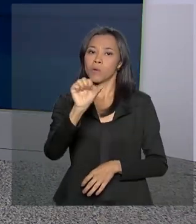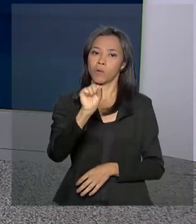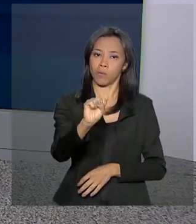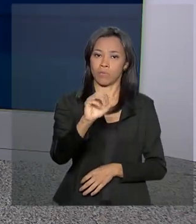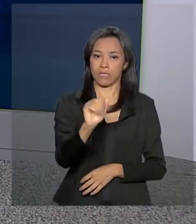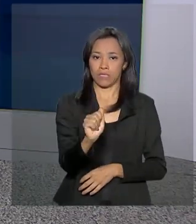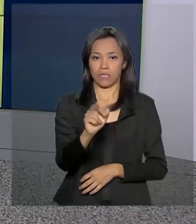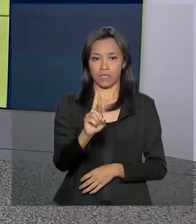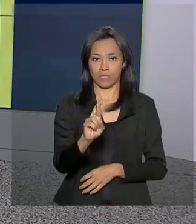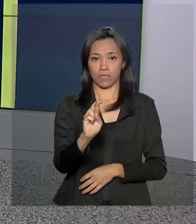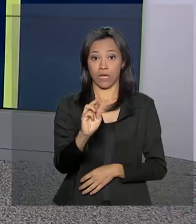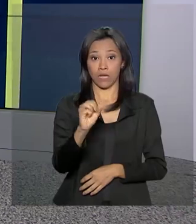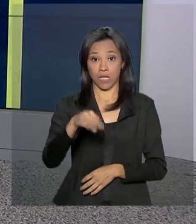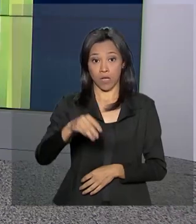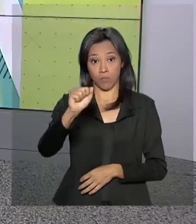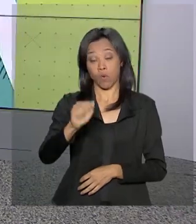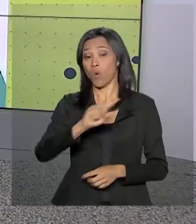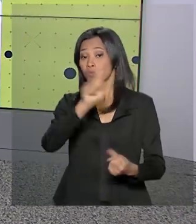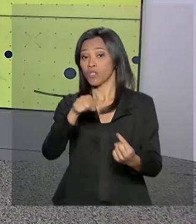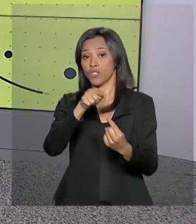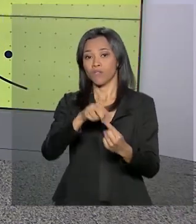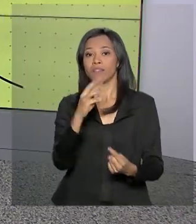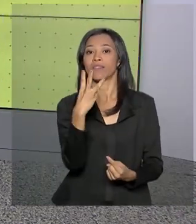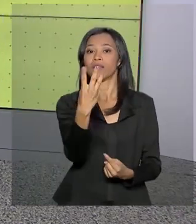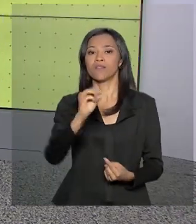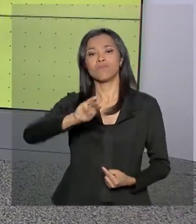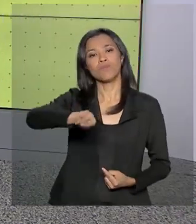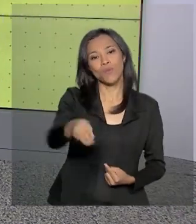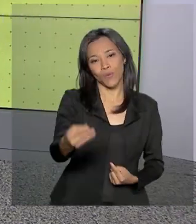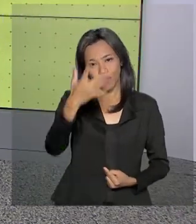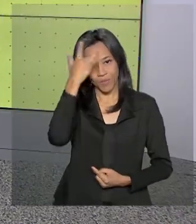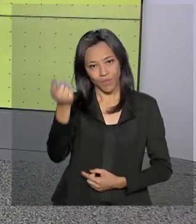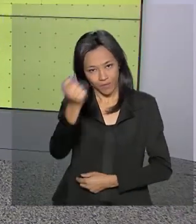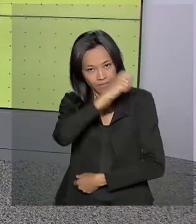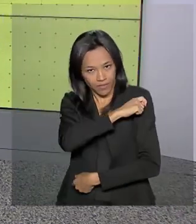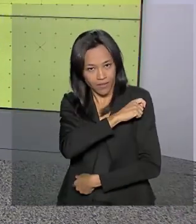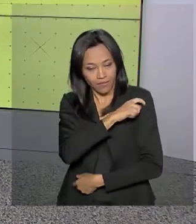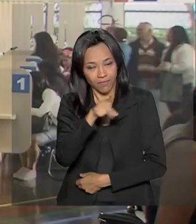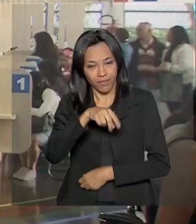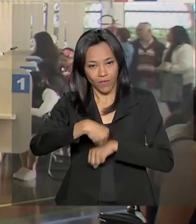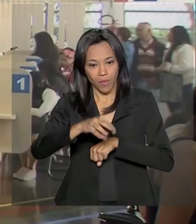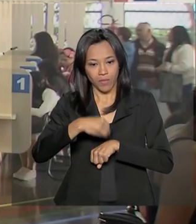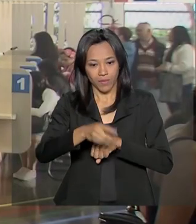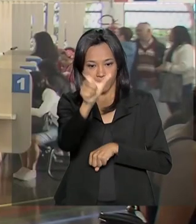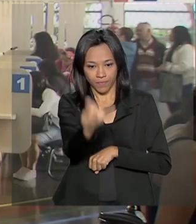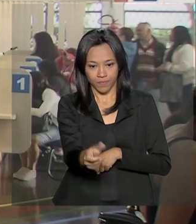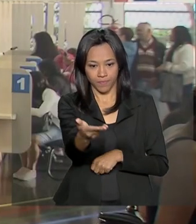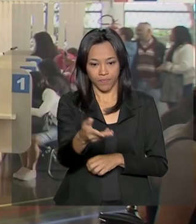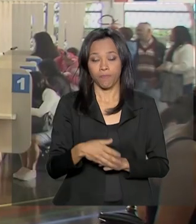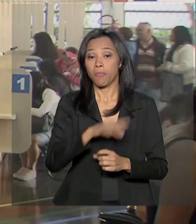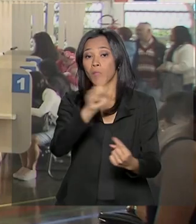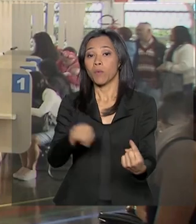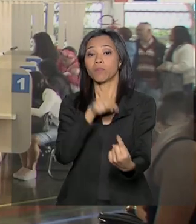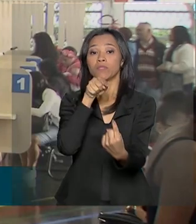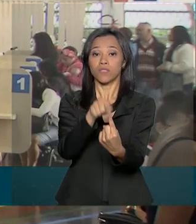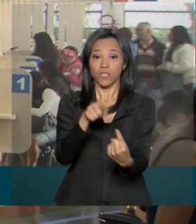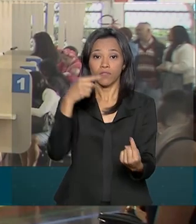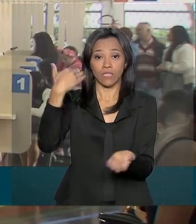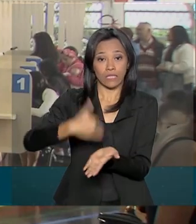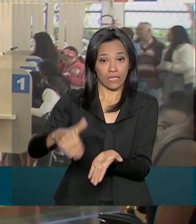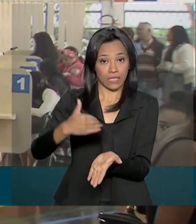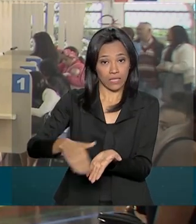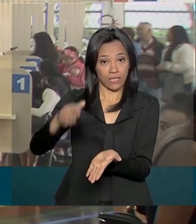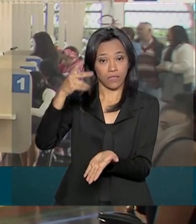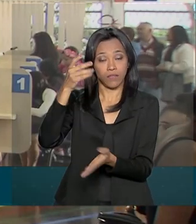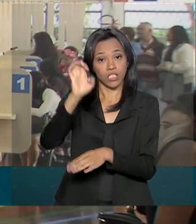milhões de pessoas no estado o repórter ricardo ferraz tem os detalhes dessa campanha a meta do ministério e da secretaria estadual